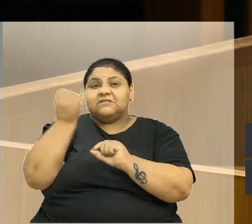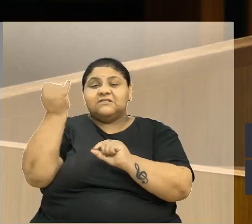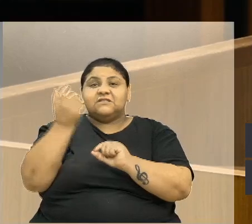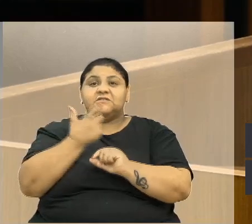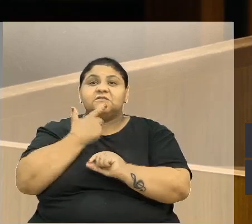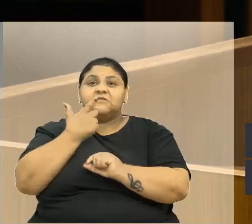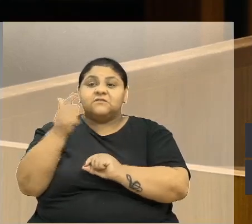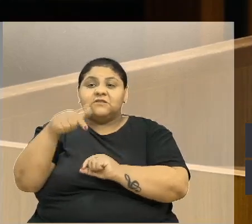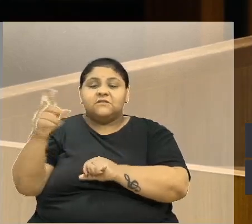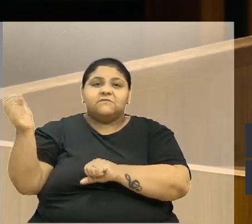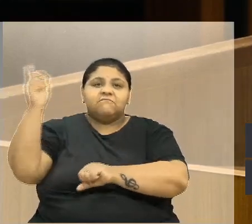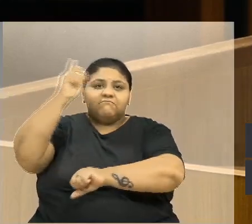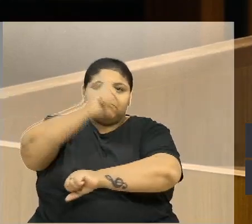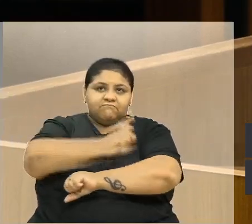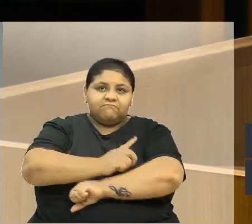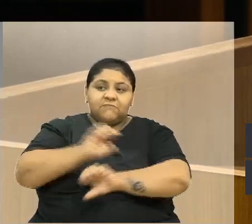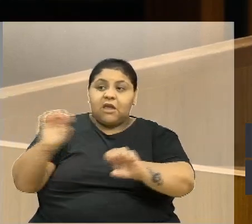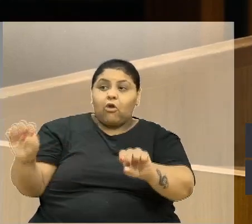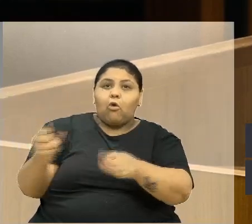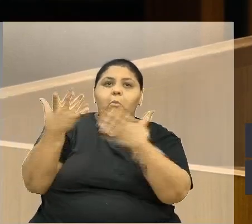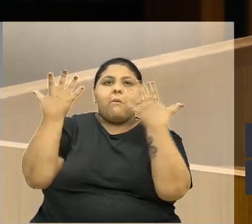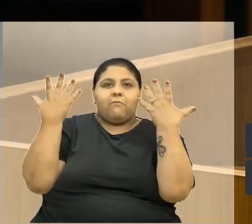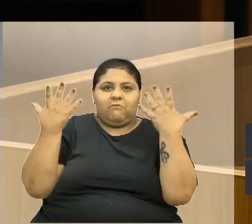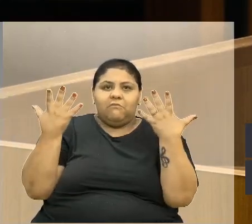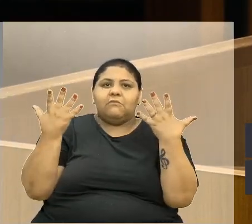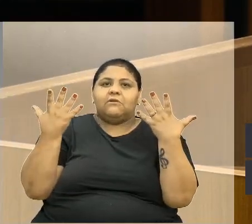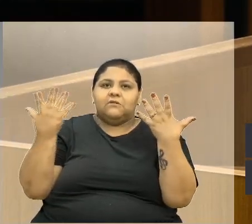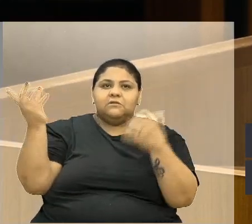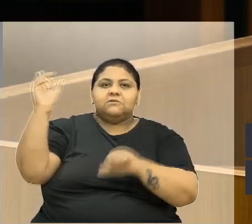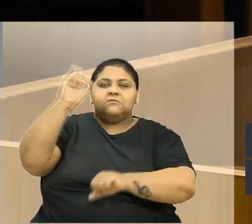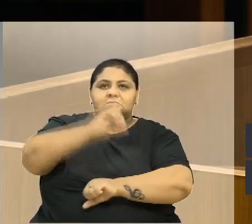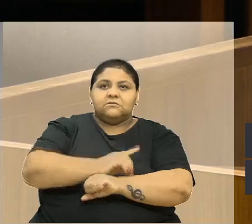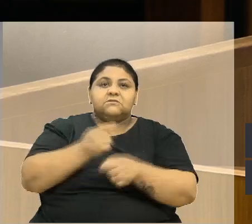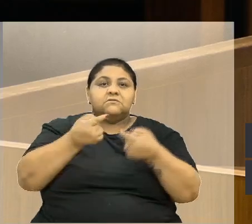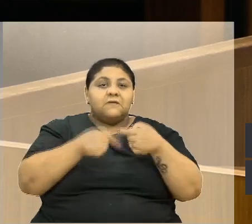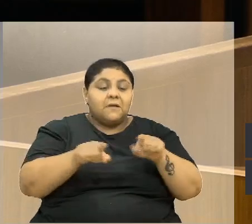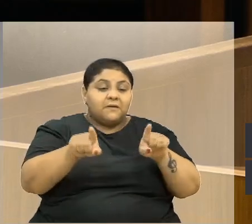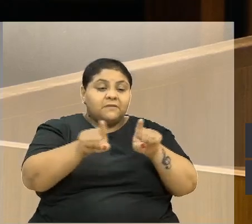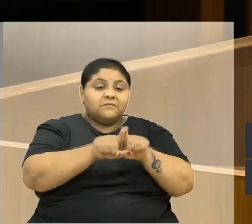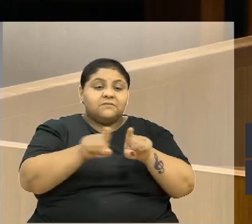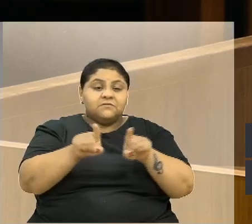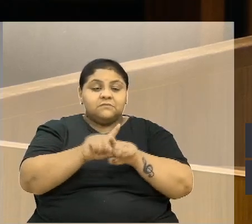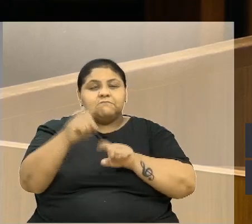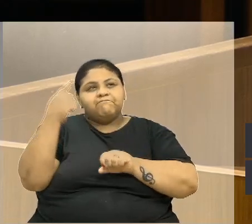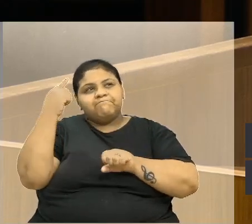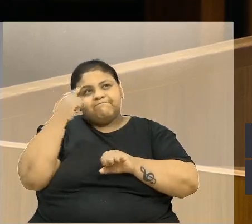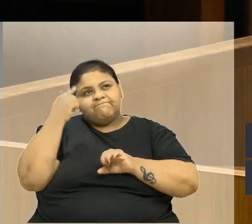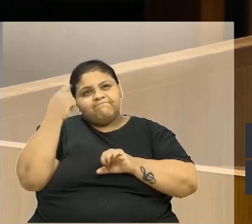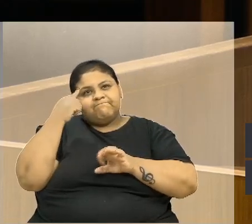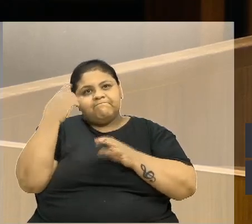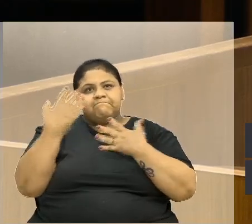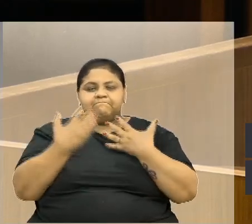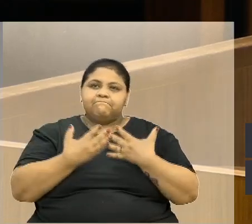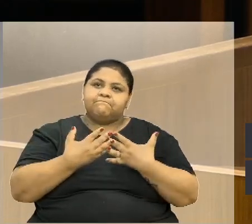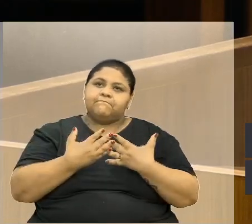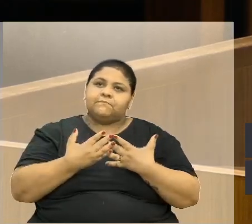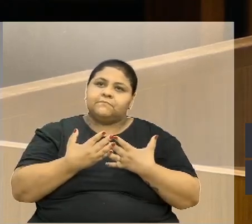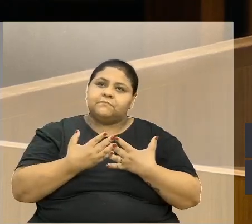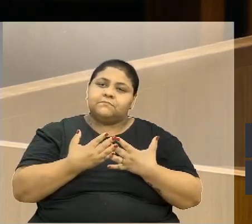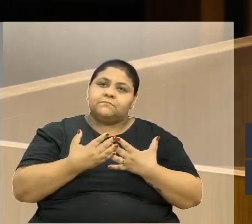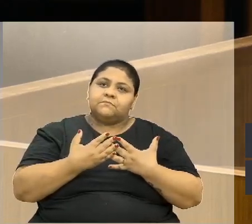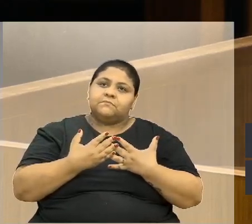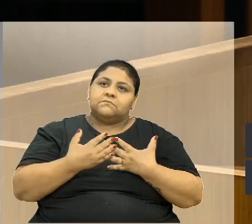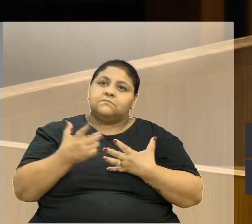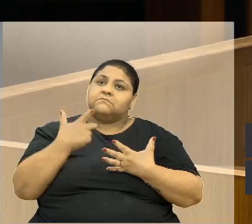falar nessa data é comemorar esse dia, mas é também refletir e colocar